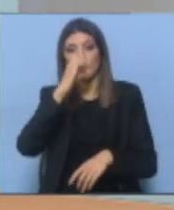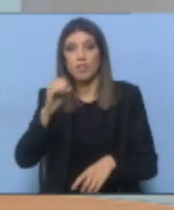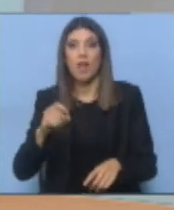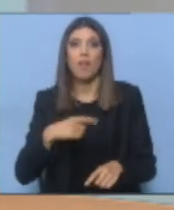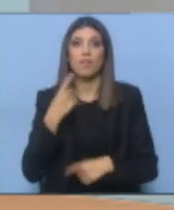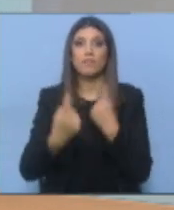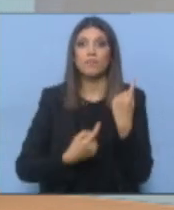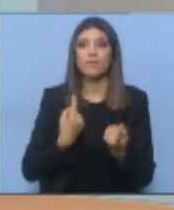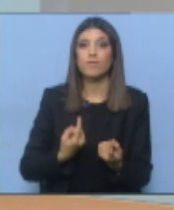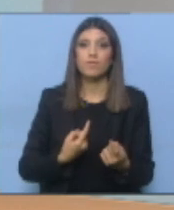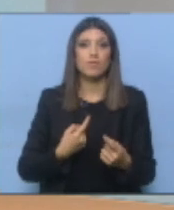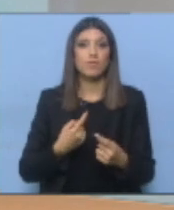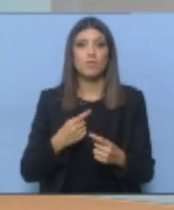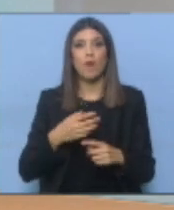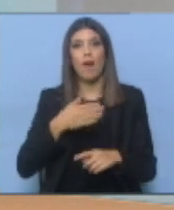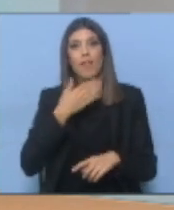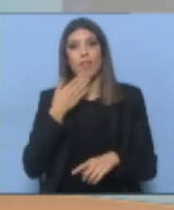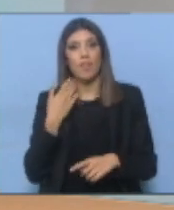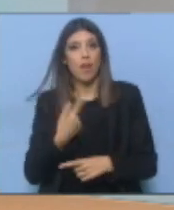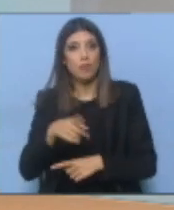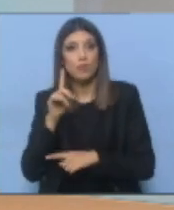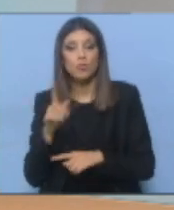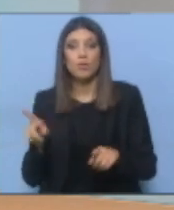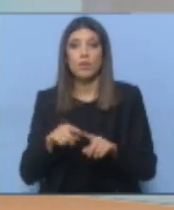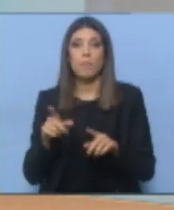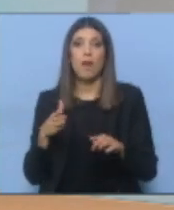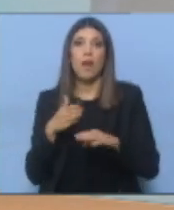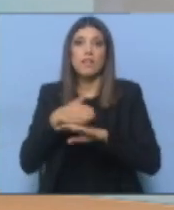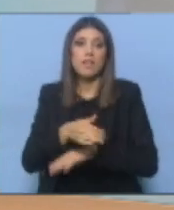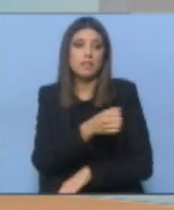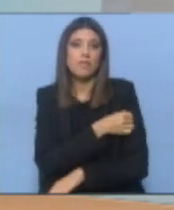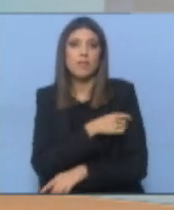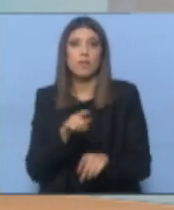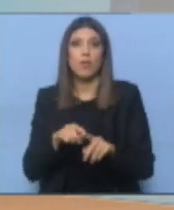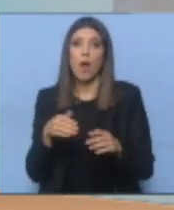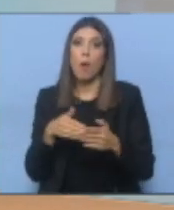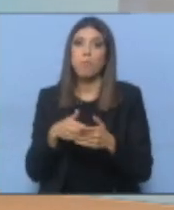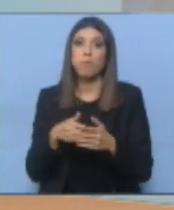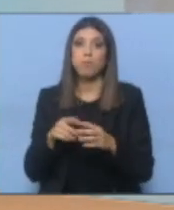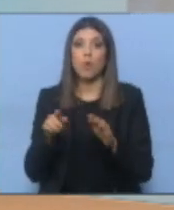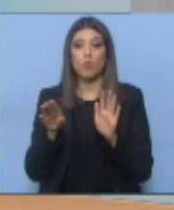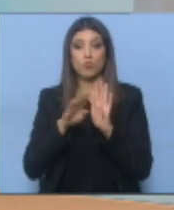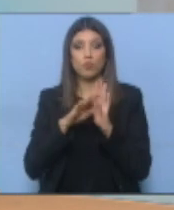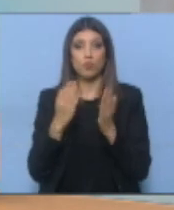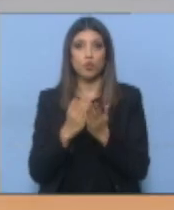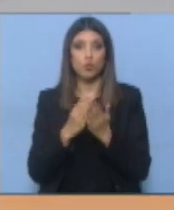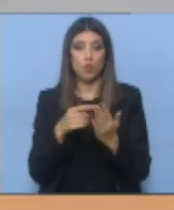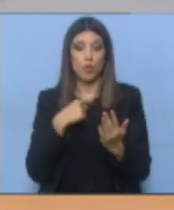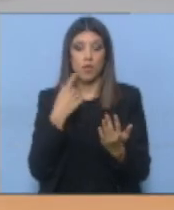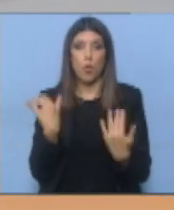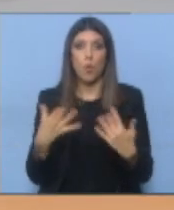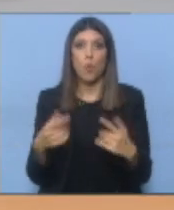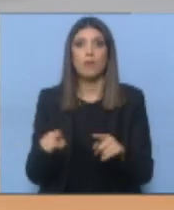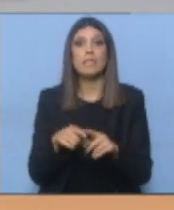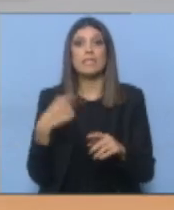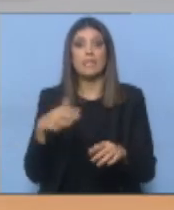funciona. Há também o caso do acesso à habitação que me parece ter uma grande relevância neste estudo. Estas várias áreas